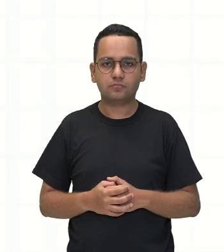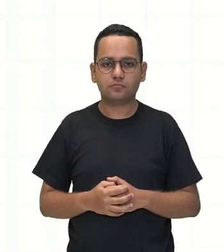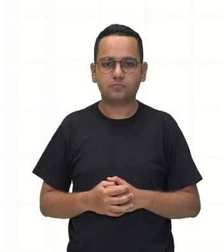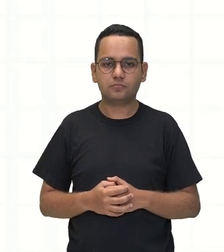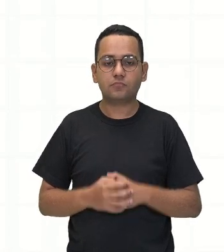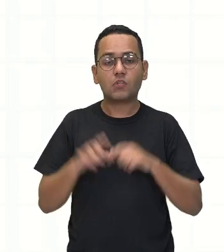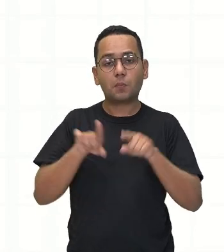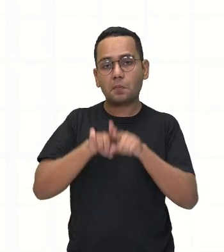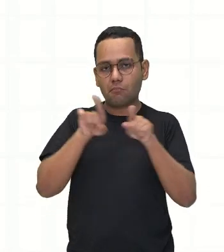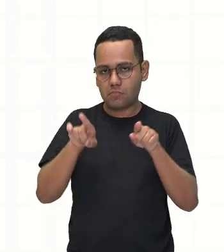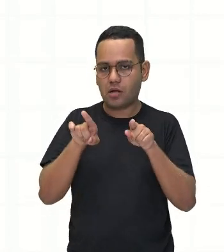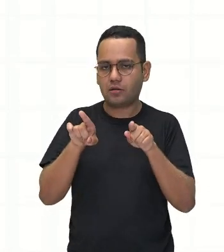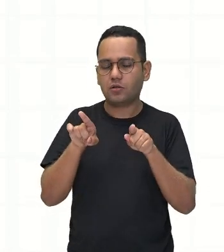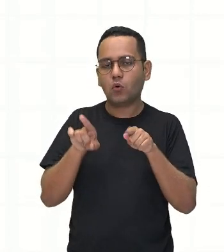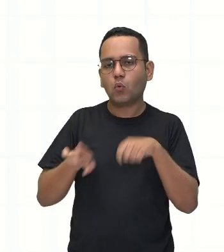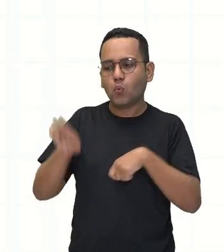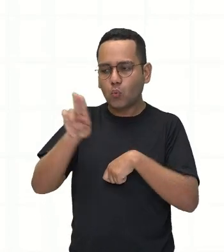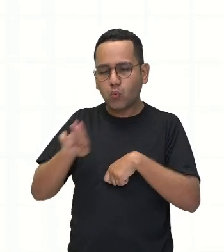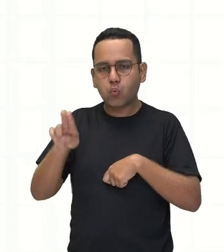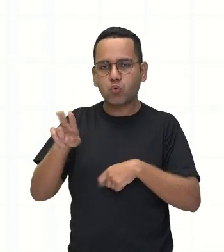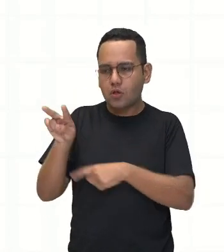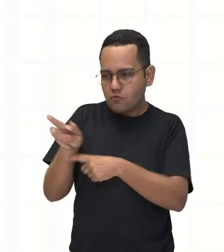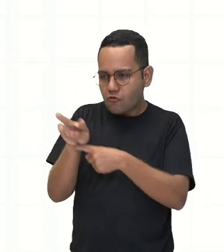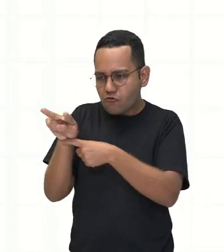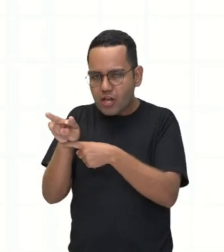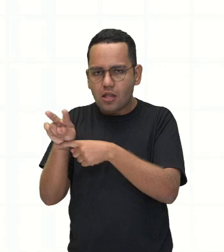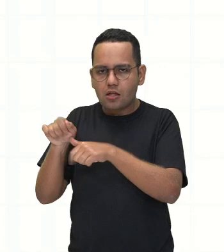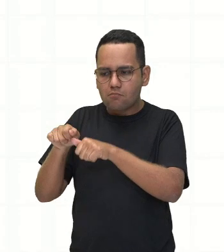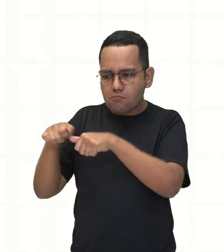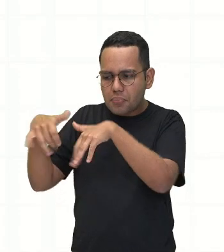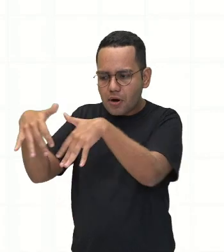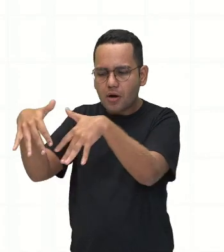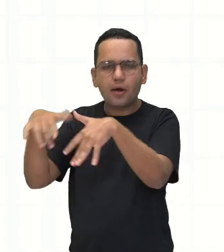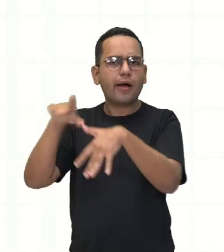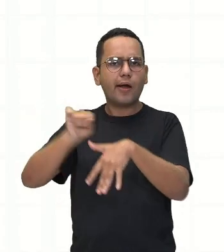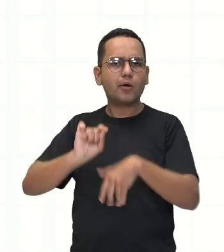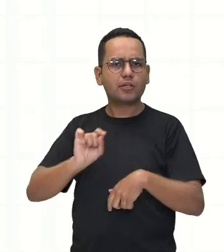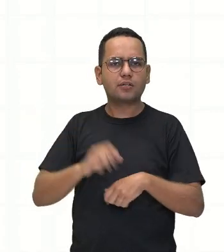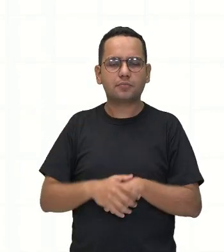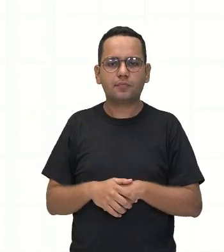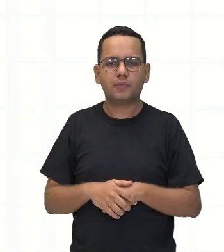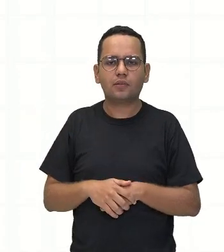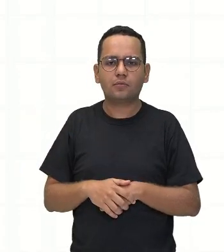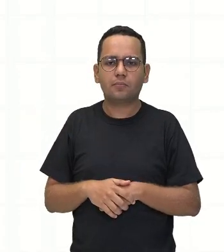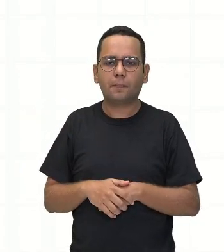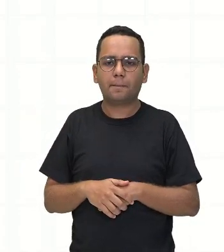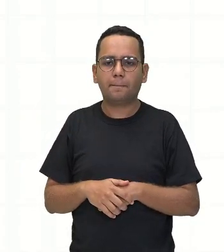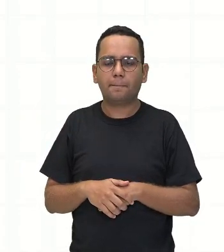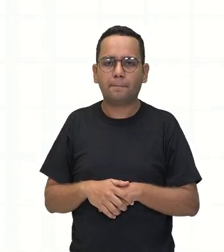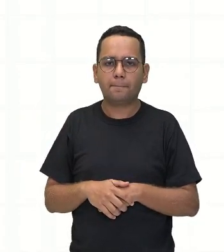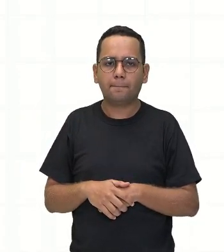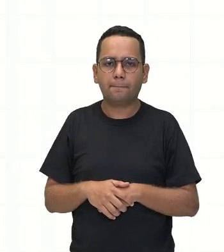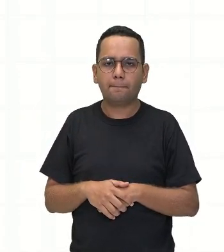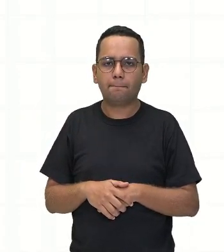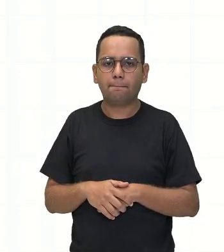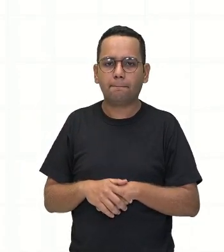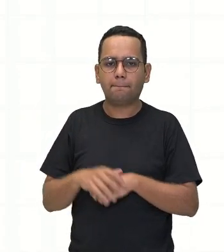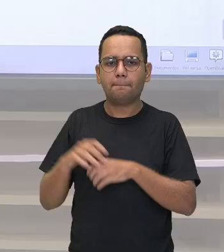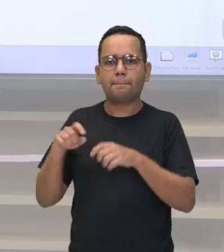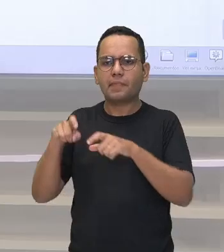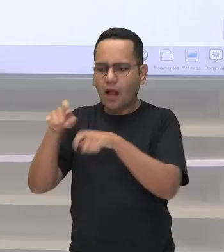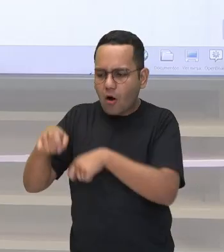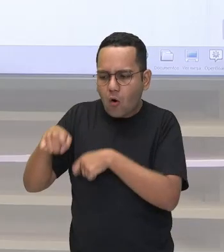de fertilizantes na agricultura, não estamos falando da roça, não estamos falando ali do quintal